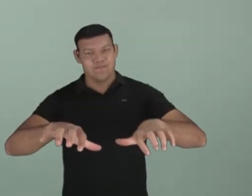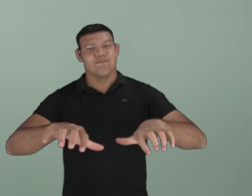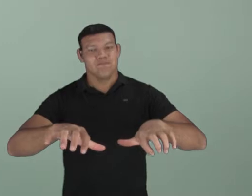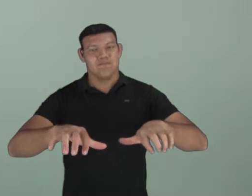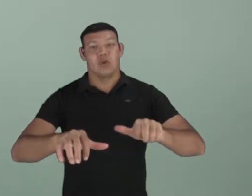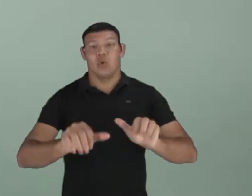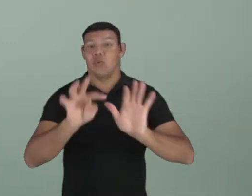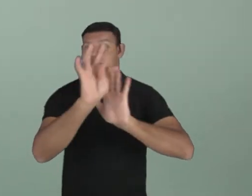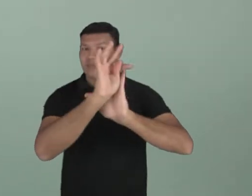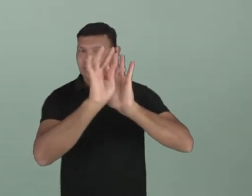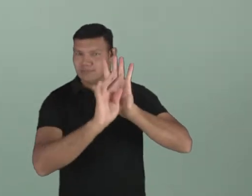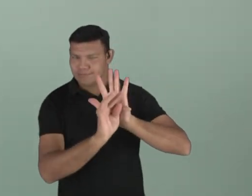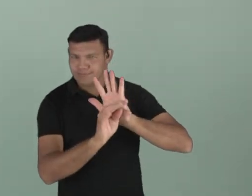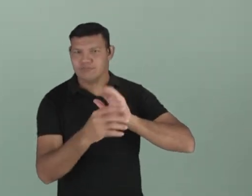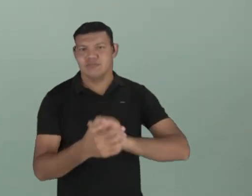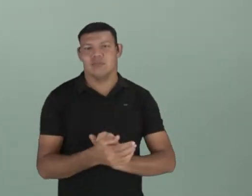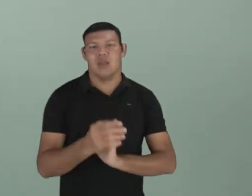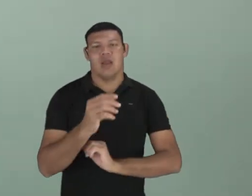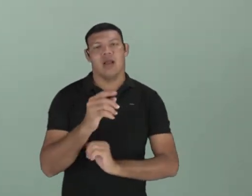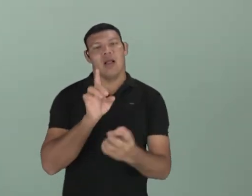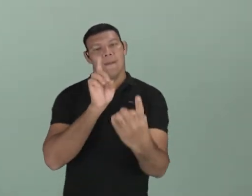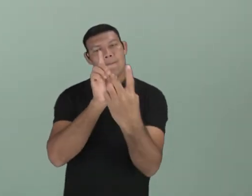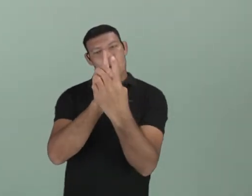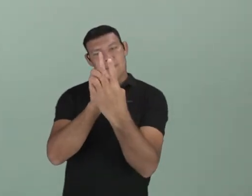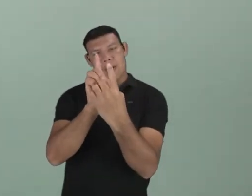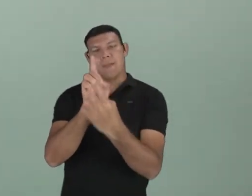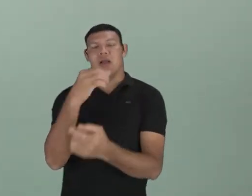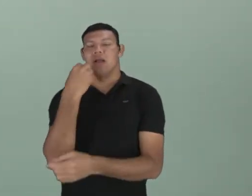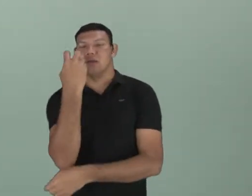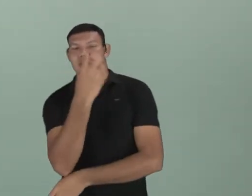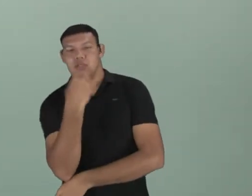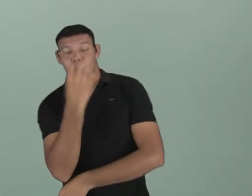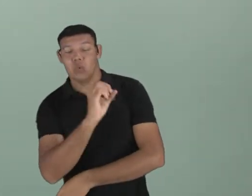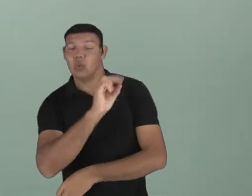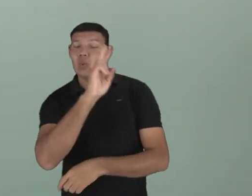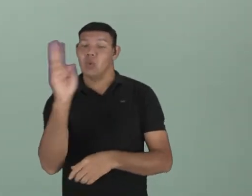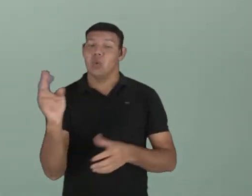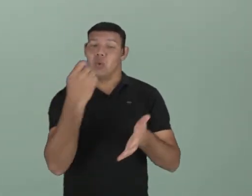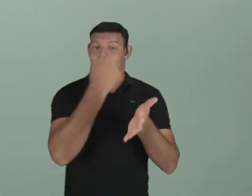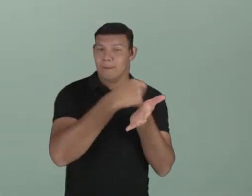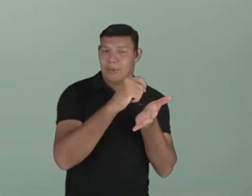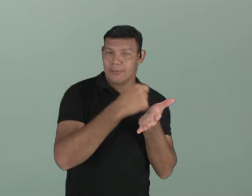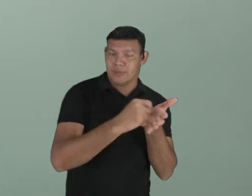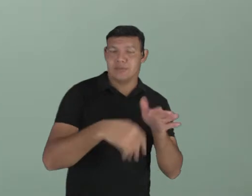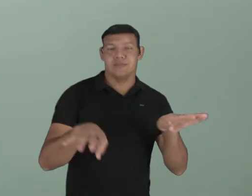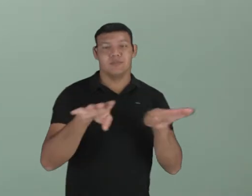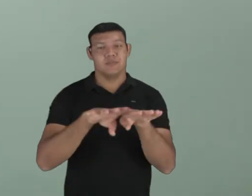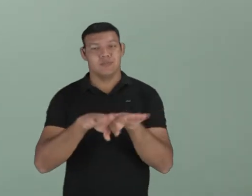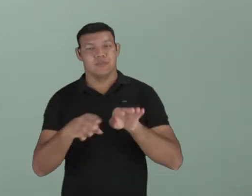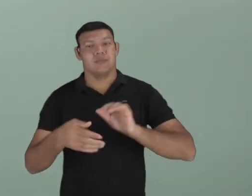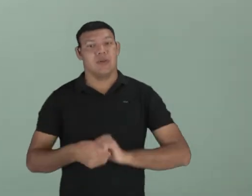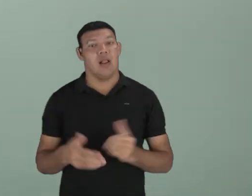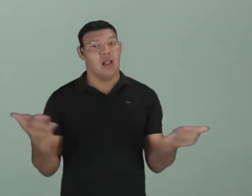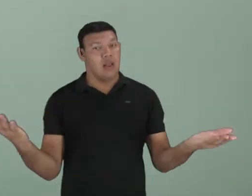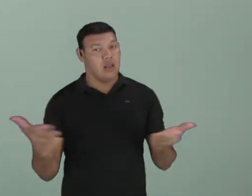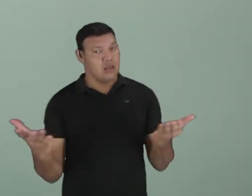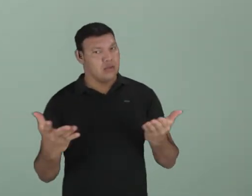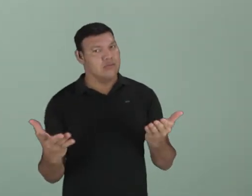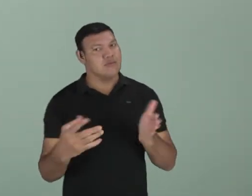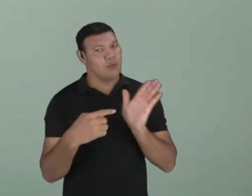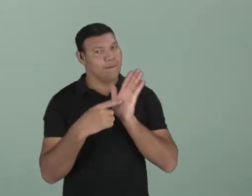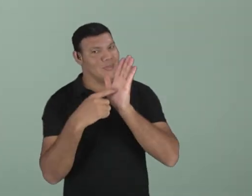no seu texto, quer seja oral, quer seja escrito. Vamos lá conhecer um pouquinho